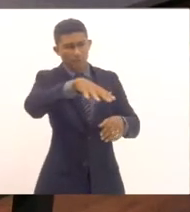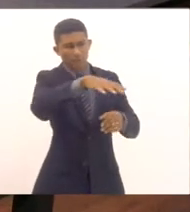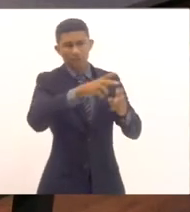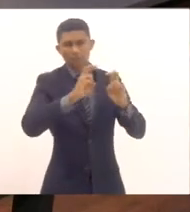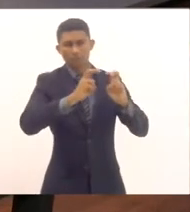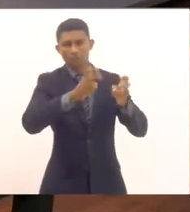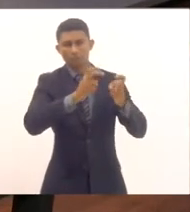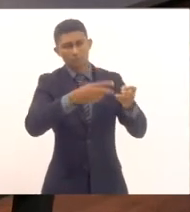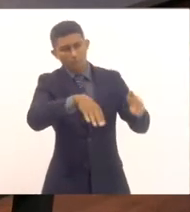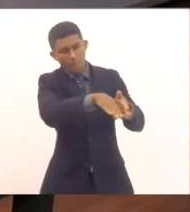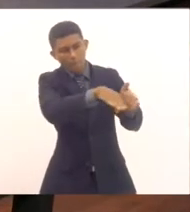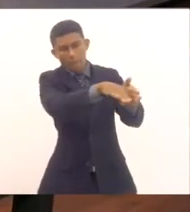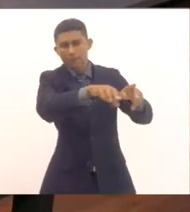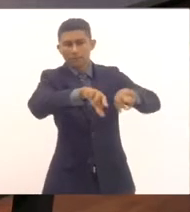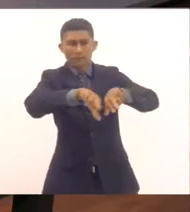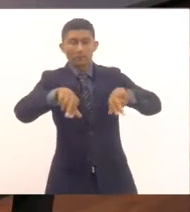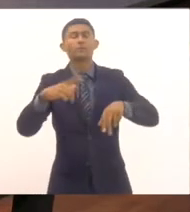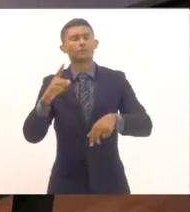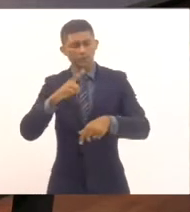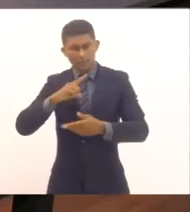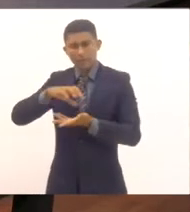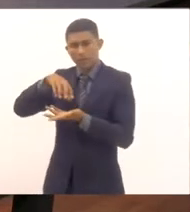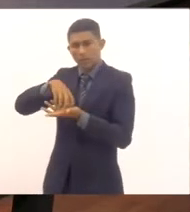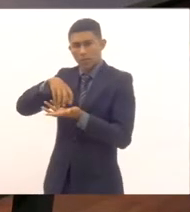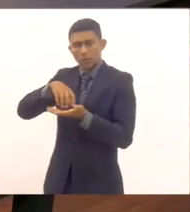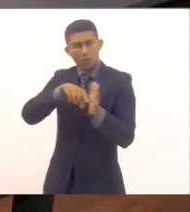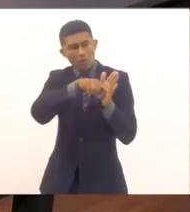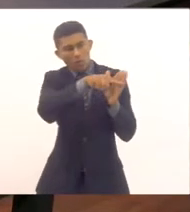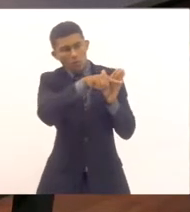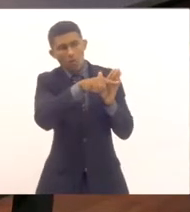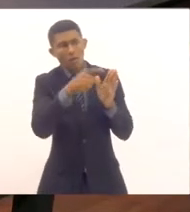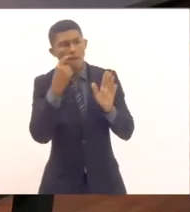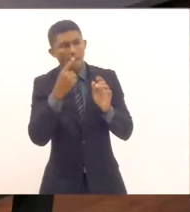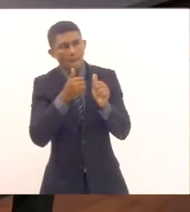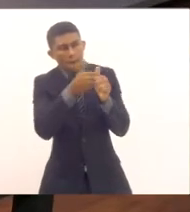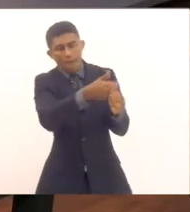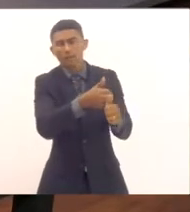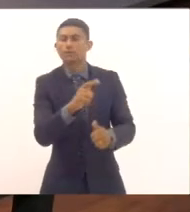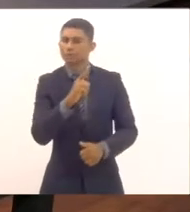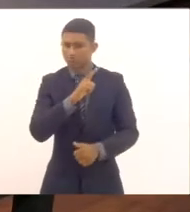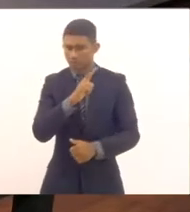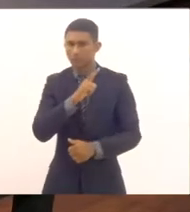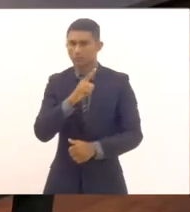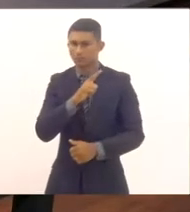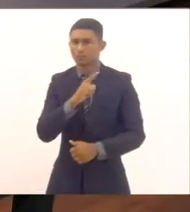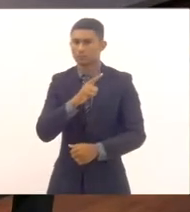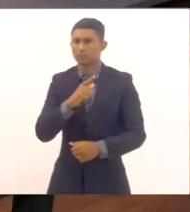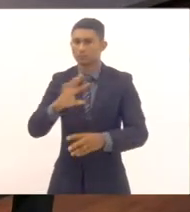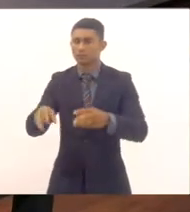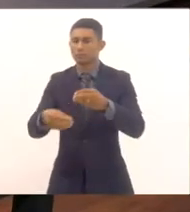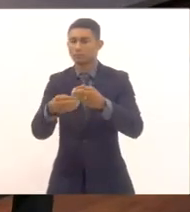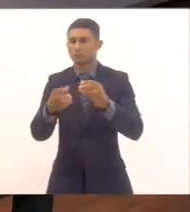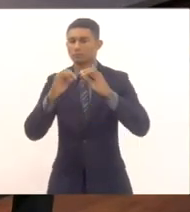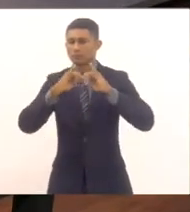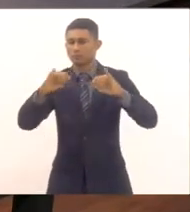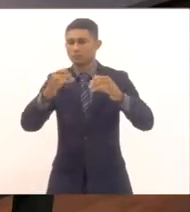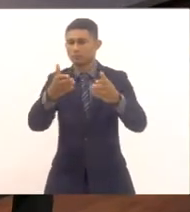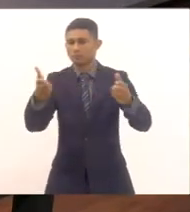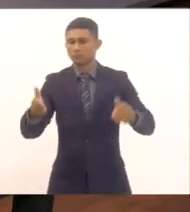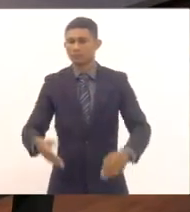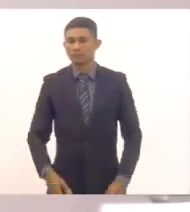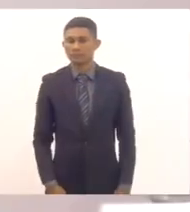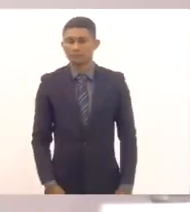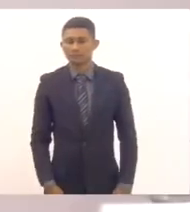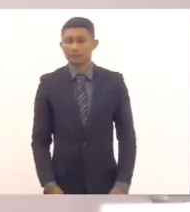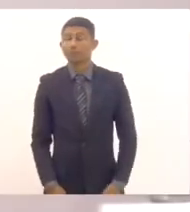temos uma sessão lá de análise criminal só acompanhando a mancha criminal não era só para complementar isso e antes de